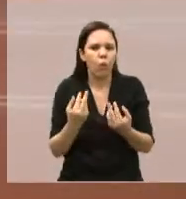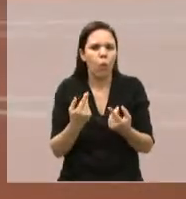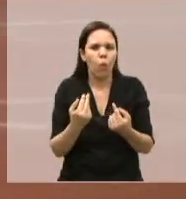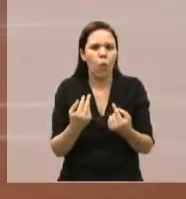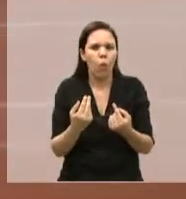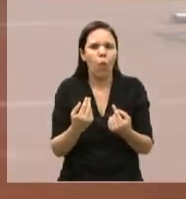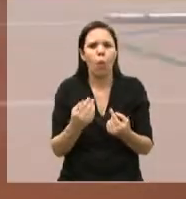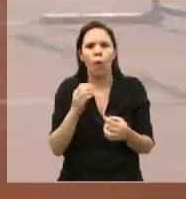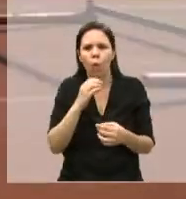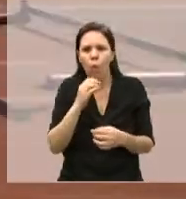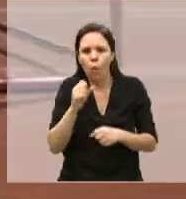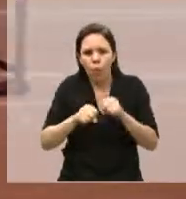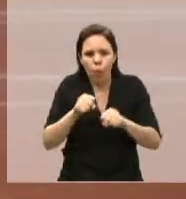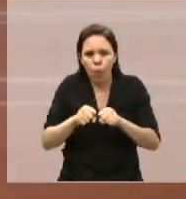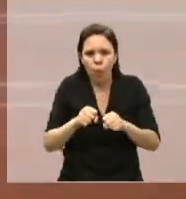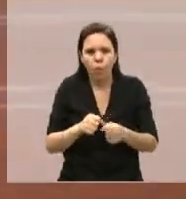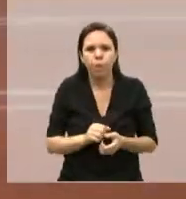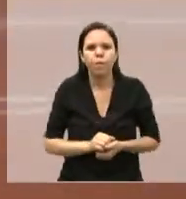corrida.